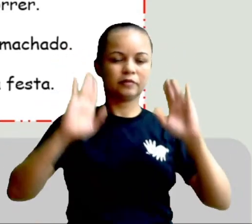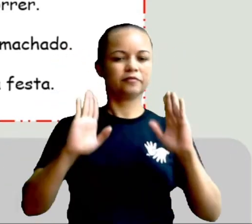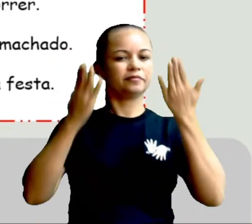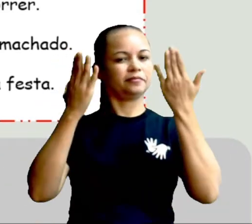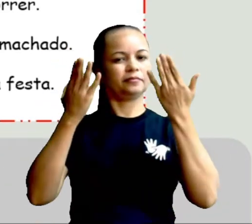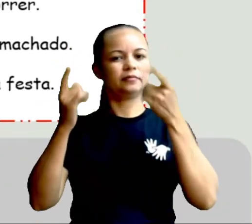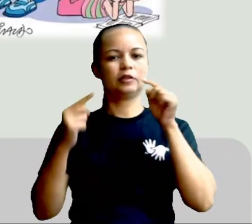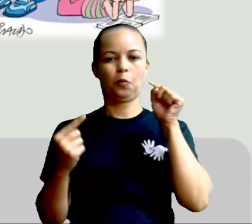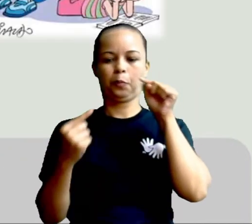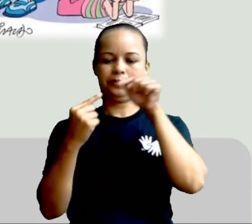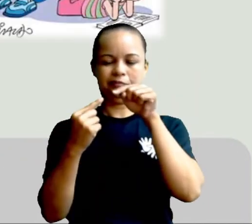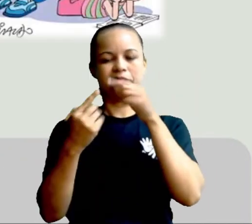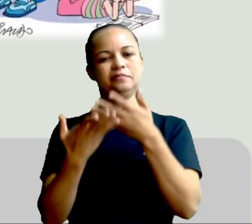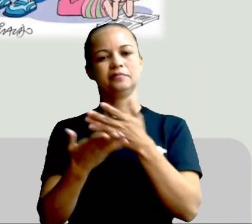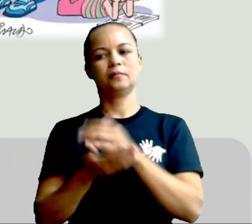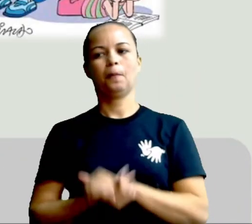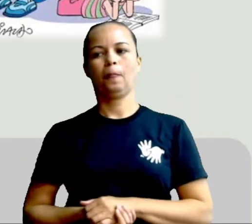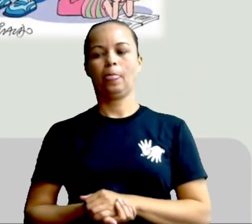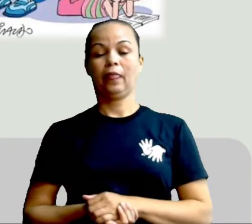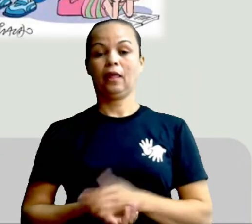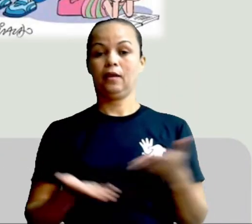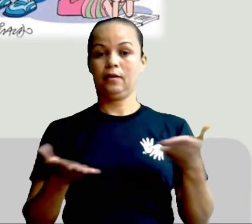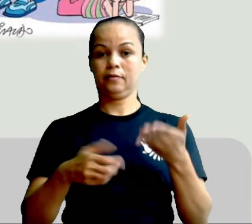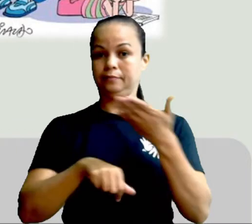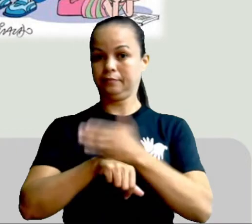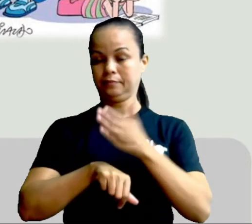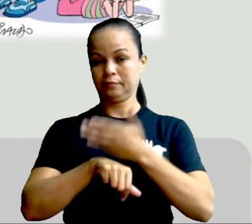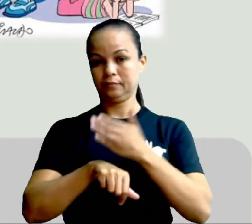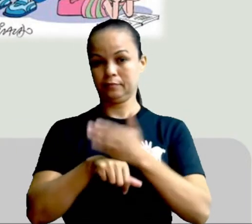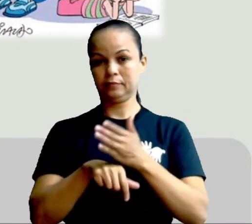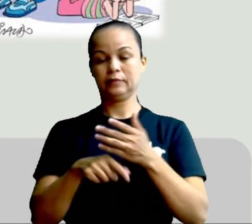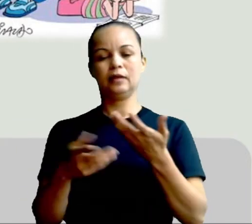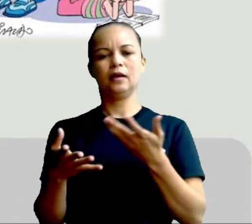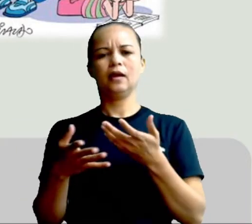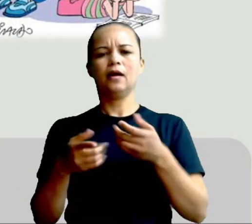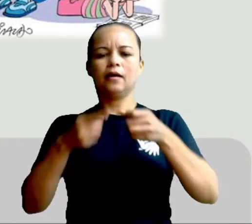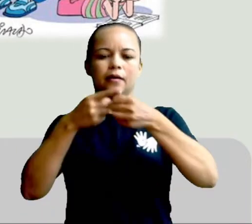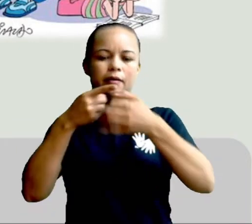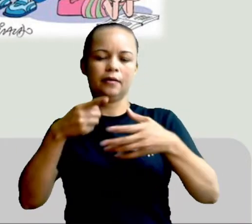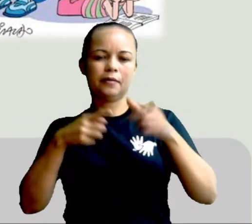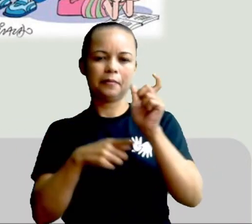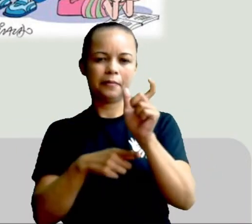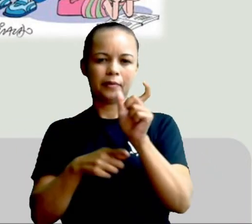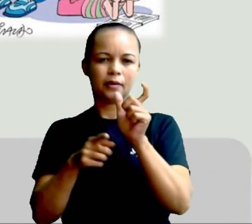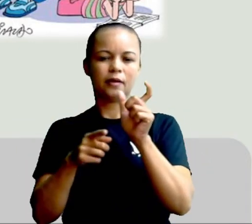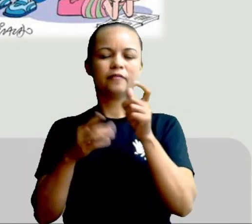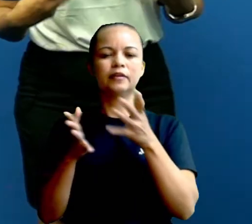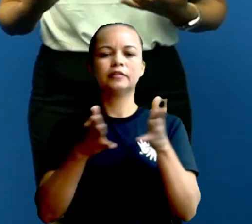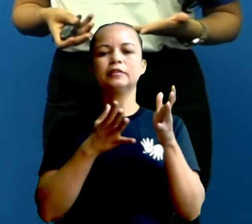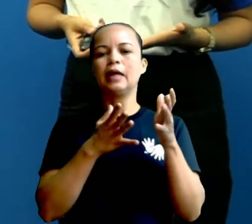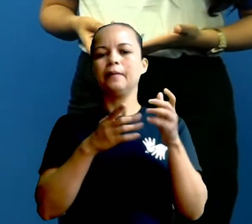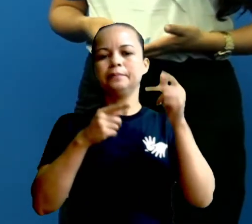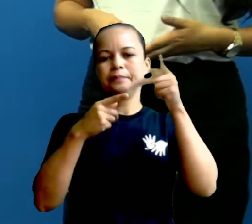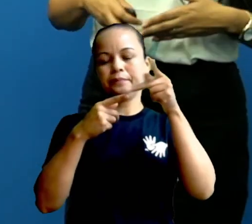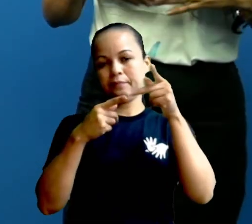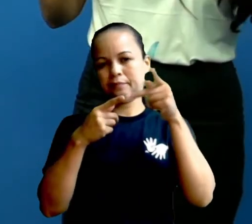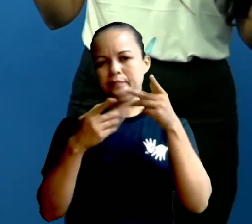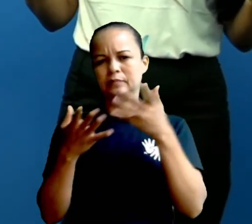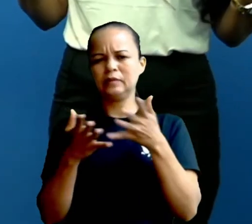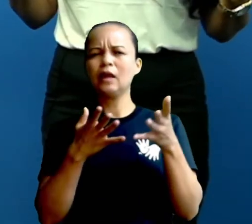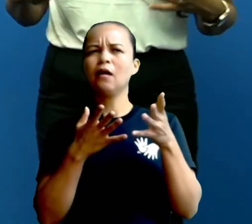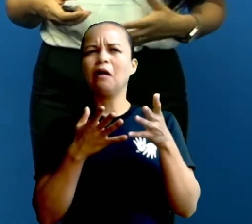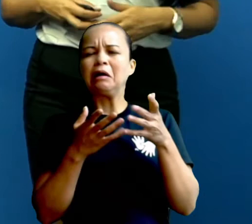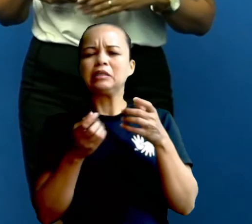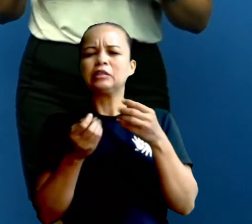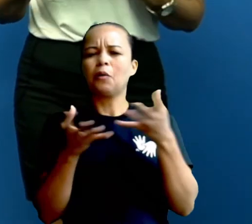objetivo. E agora a gente vai praticar. Classe de palavras da preposição não é